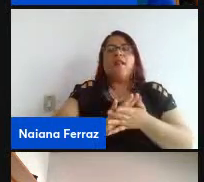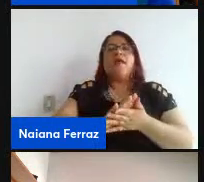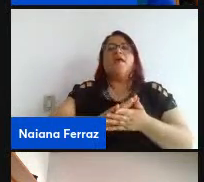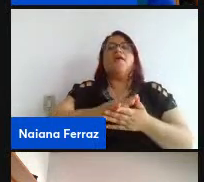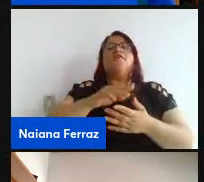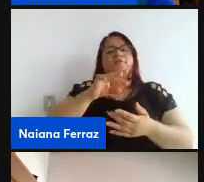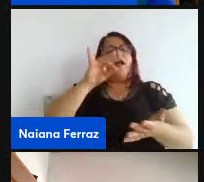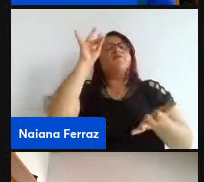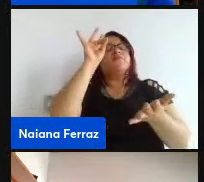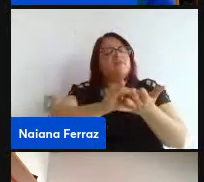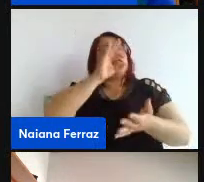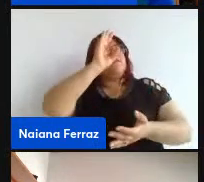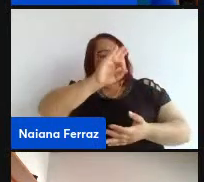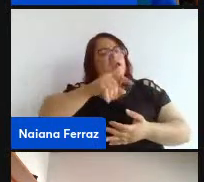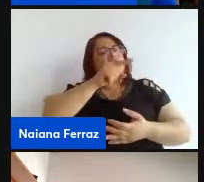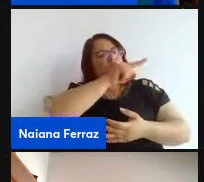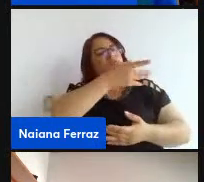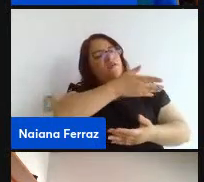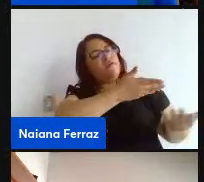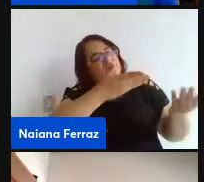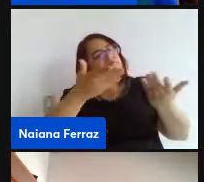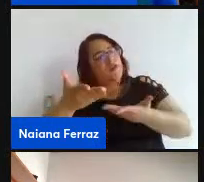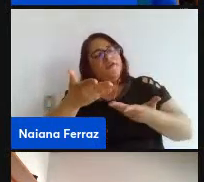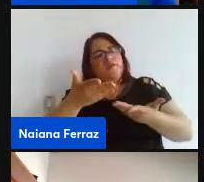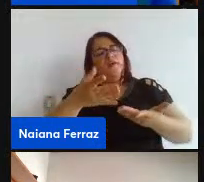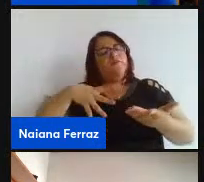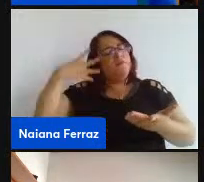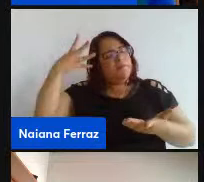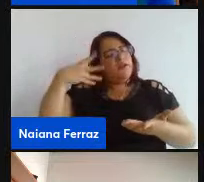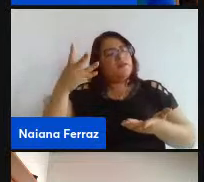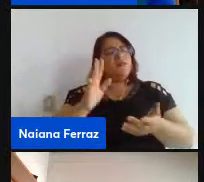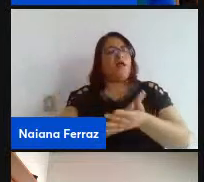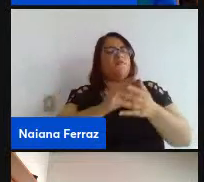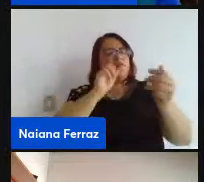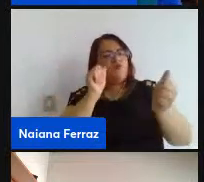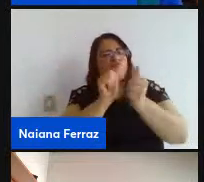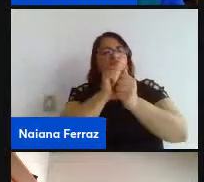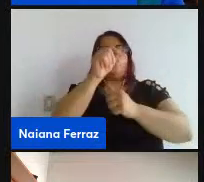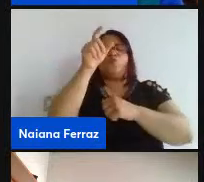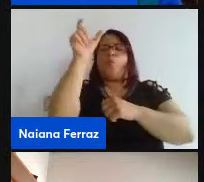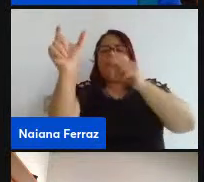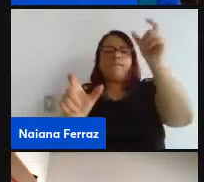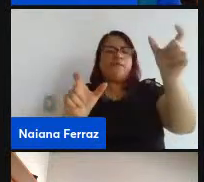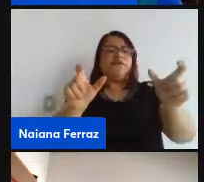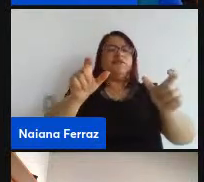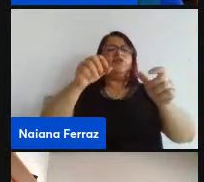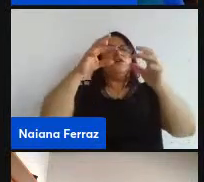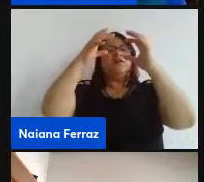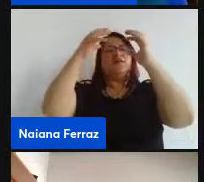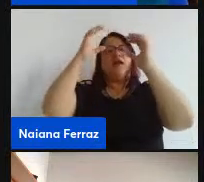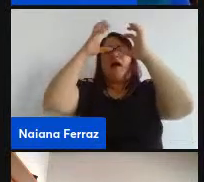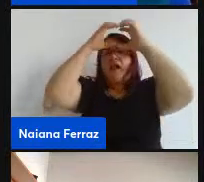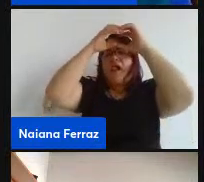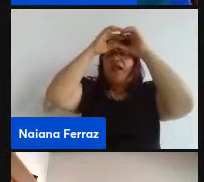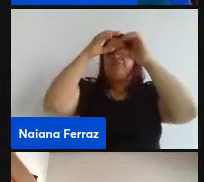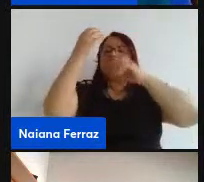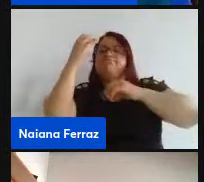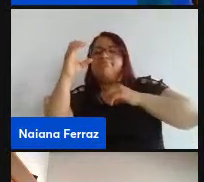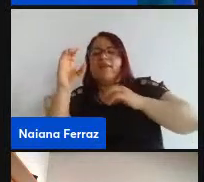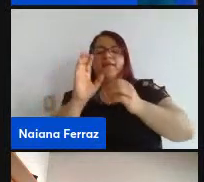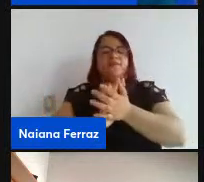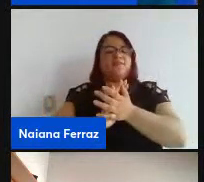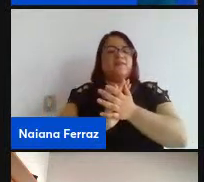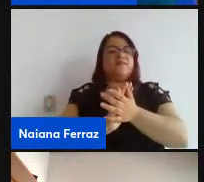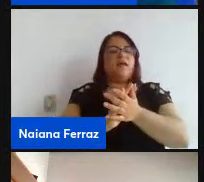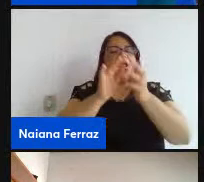falou, não, vamos estar com pessoas da área da neurociência, né, da linguística, da educação,